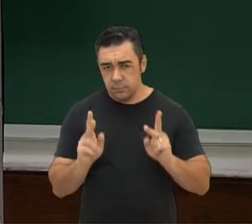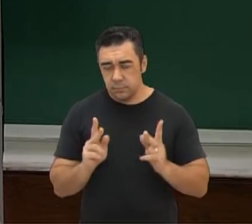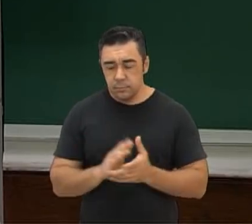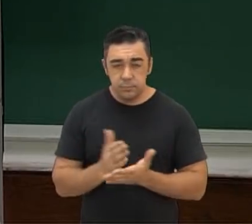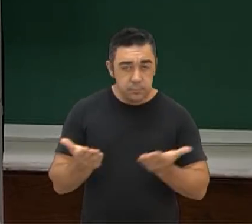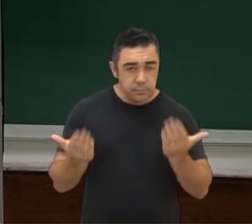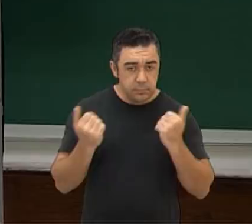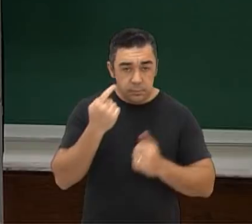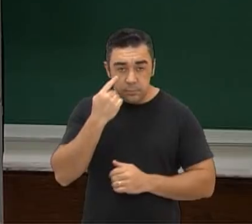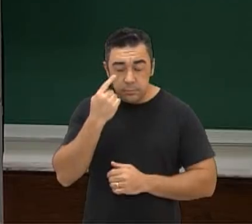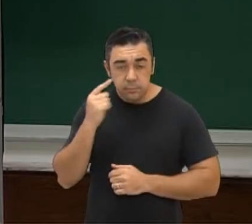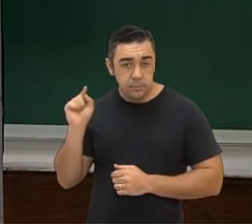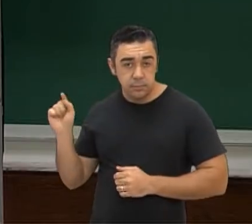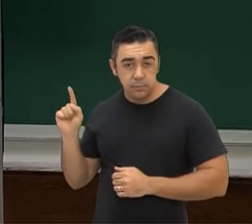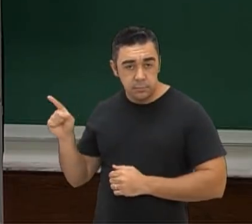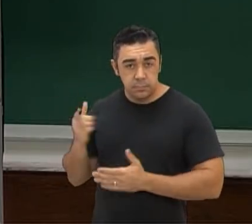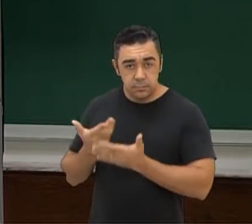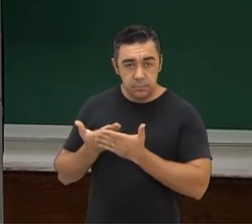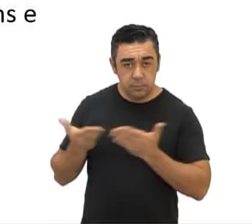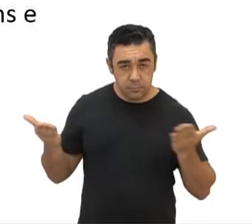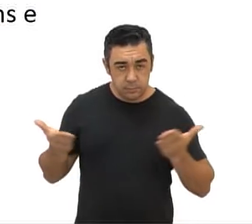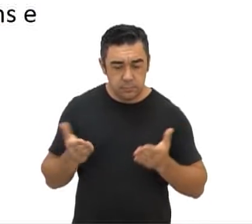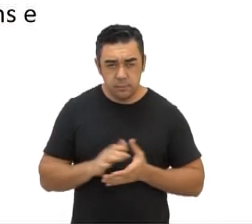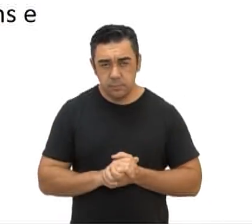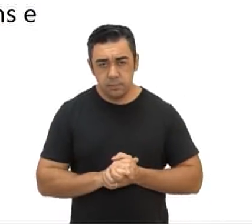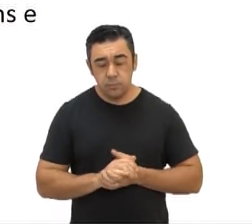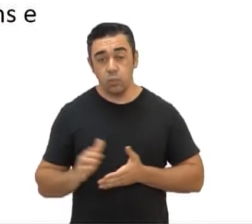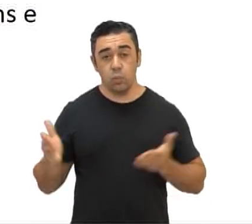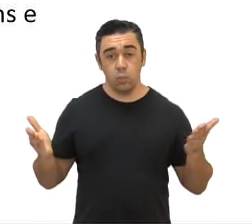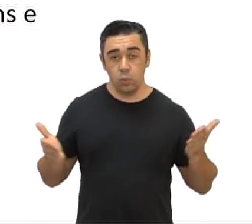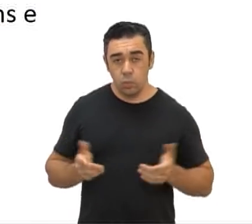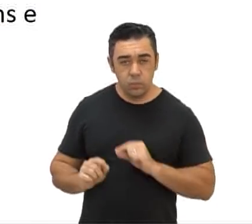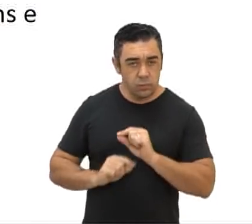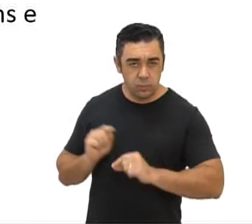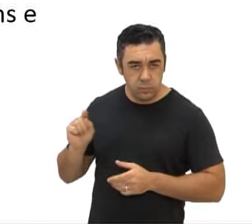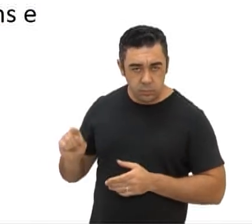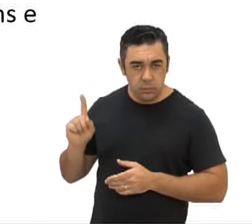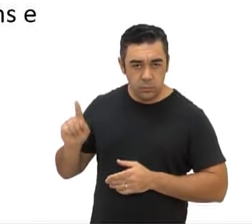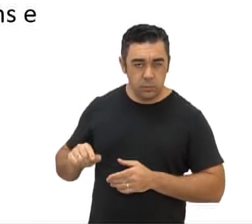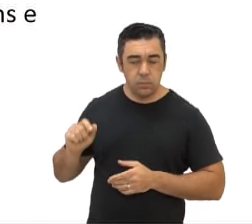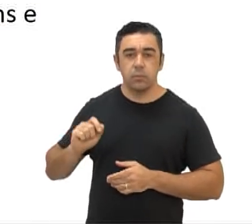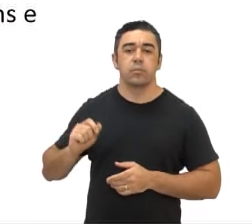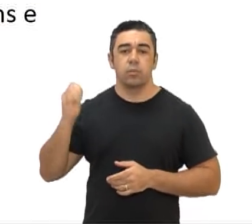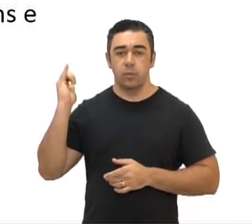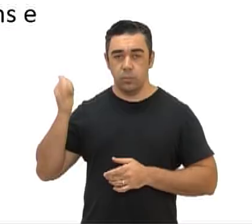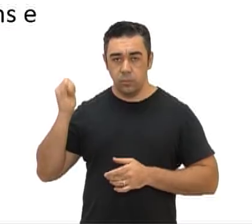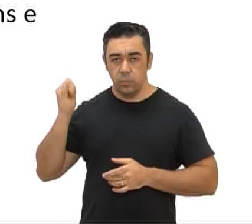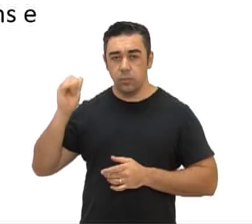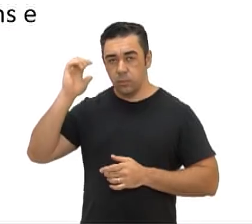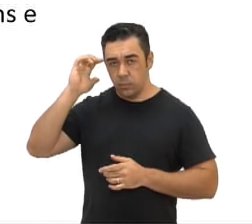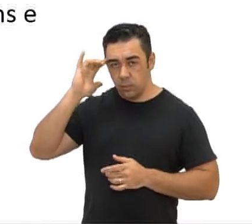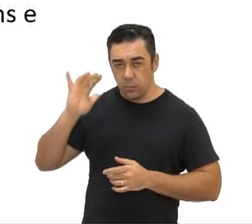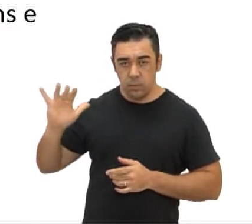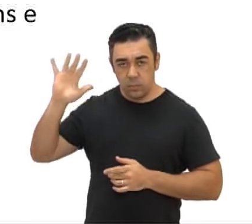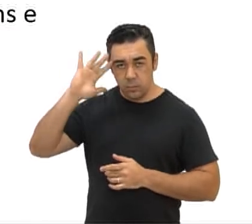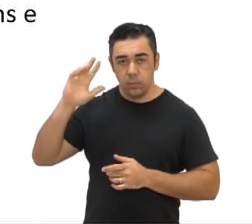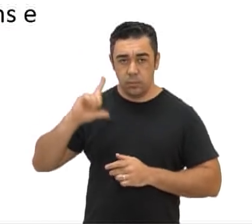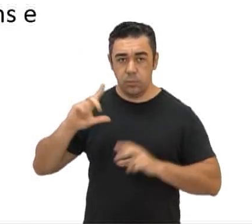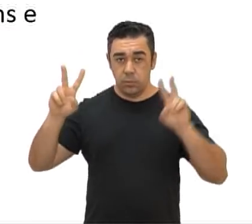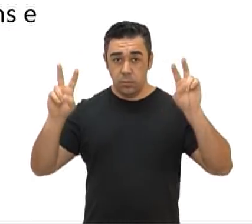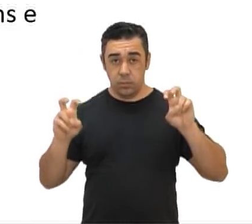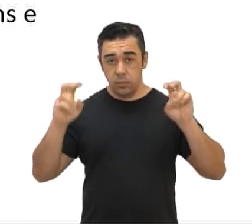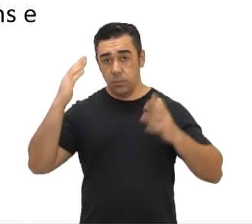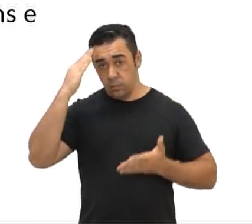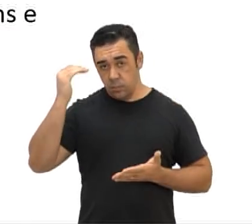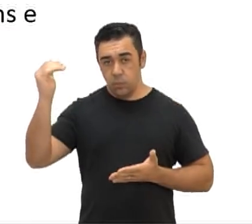temos para a nossa aula de hoje, né? Então, hoje a gente vai trabalhar um dos contos maravilhosos que o título é bem famoso, né?